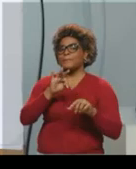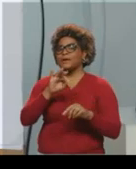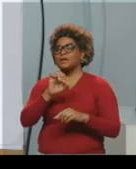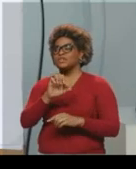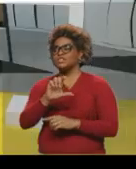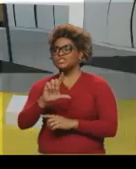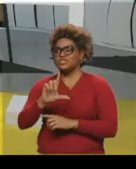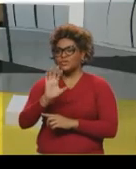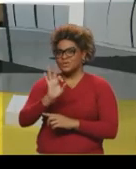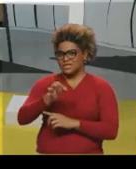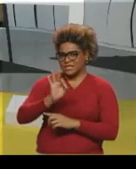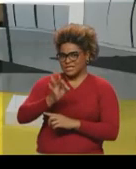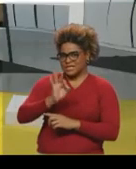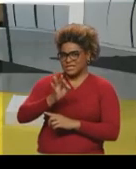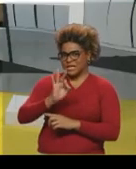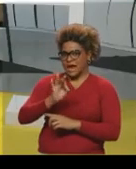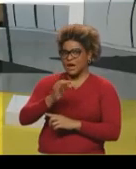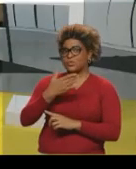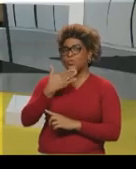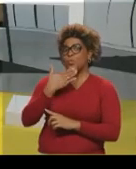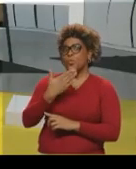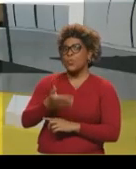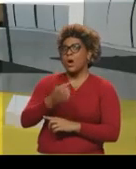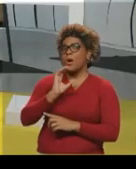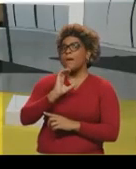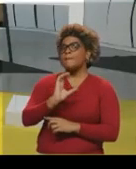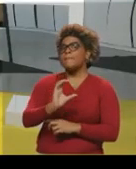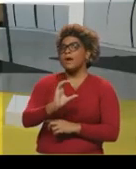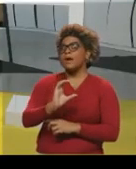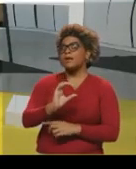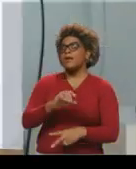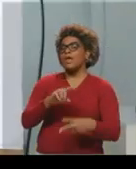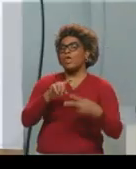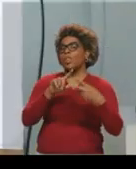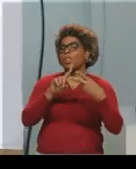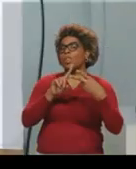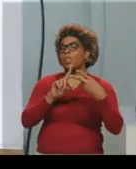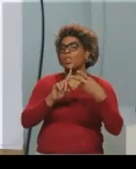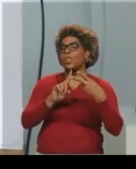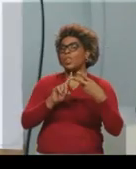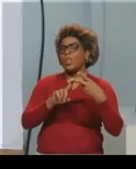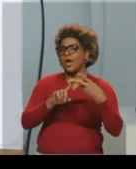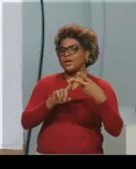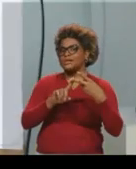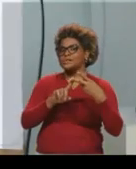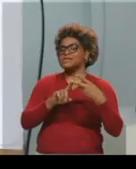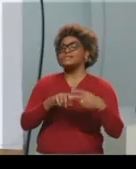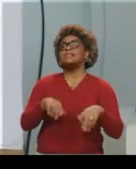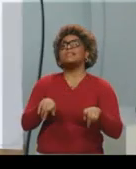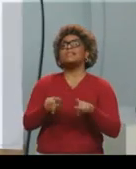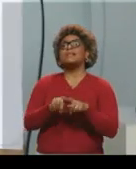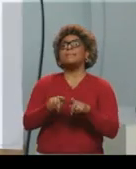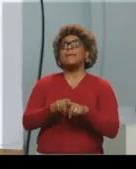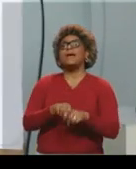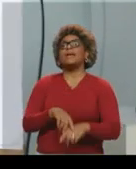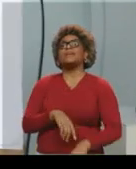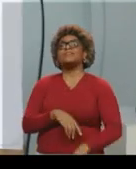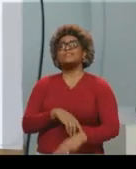certo? Em quais carbonos? No 2 e no 3.